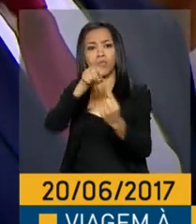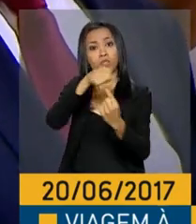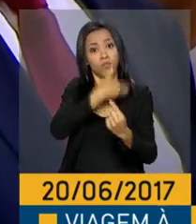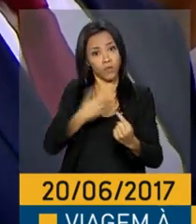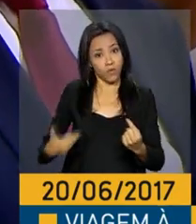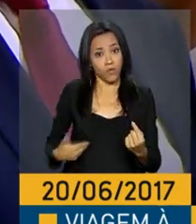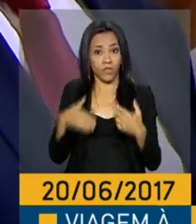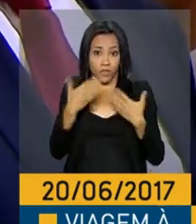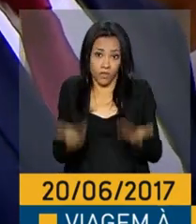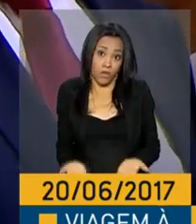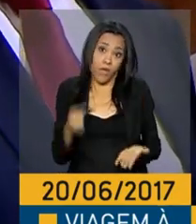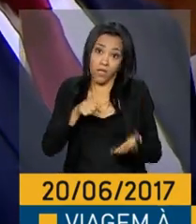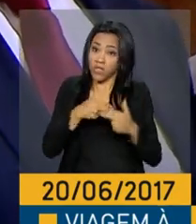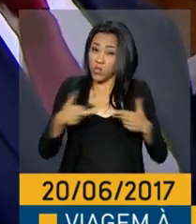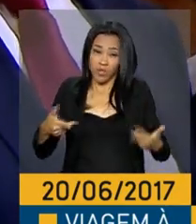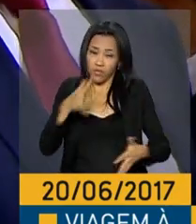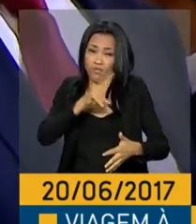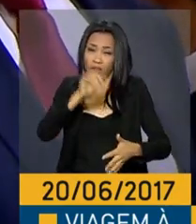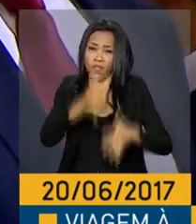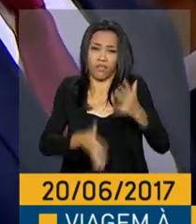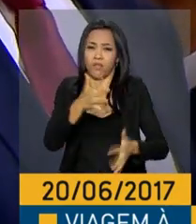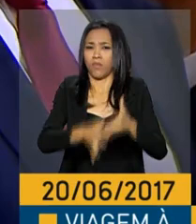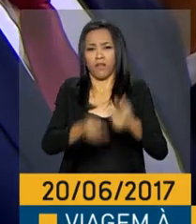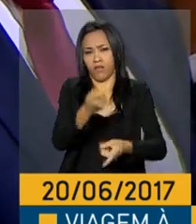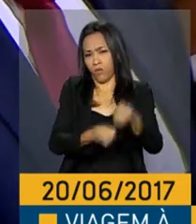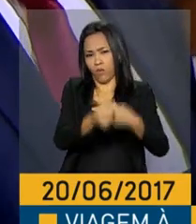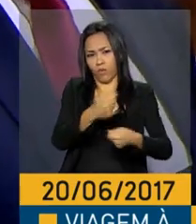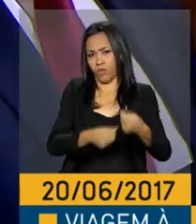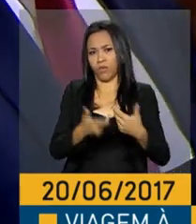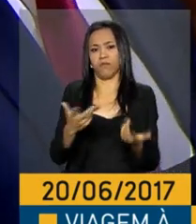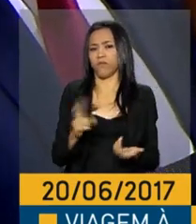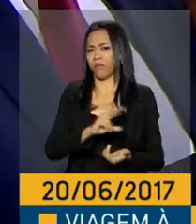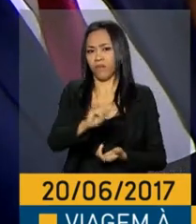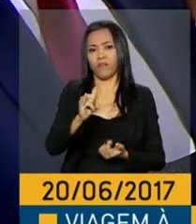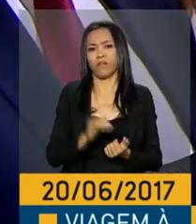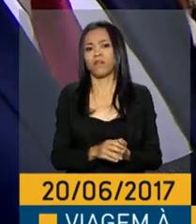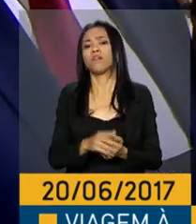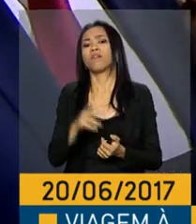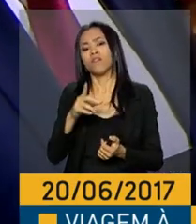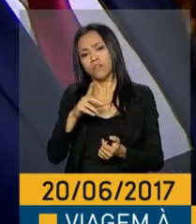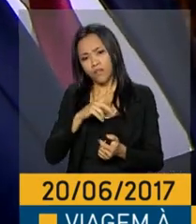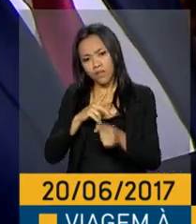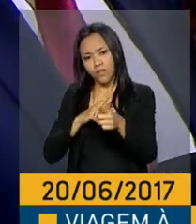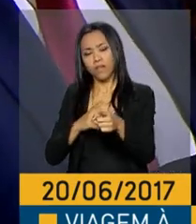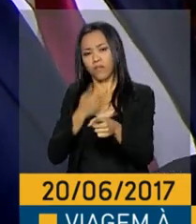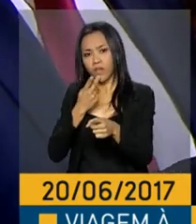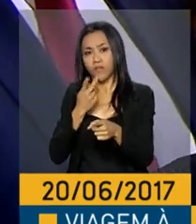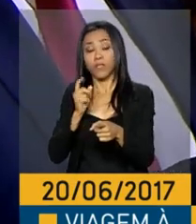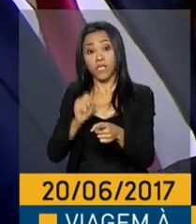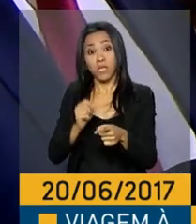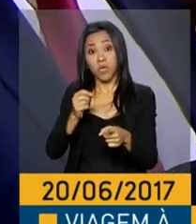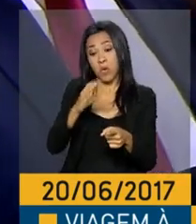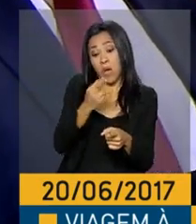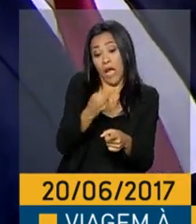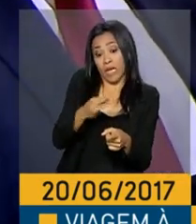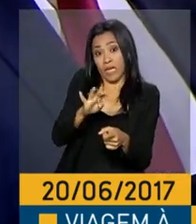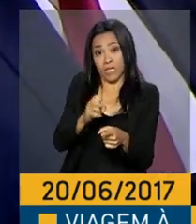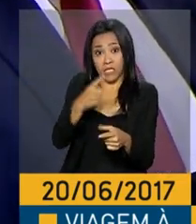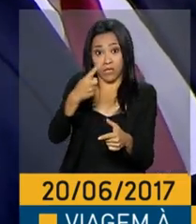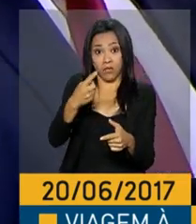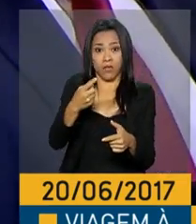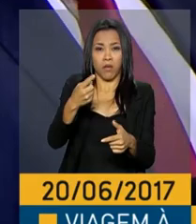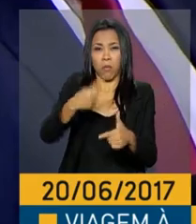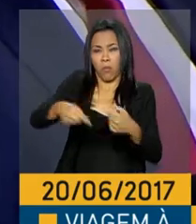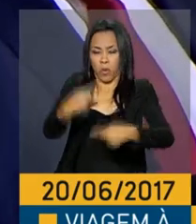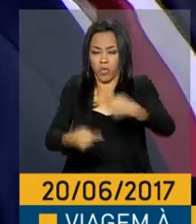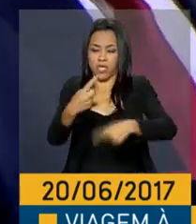essas coisas não vão perturbar a economia. Aliás, eu tenho lido em vários articulistas exatamente isso. Crise política não prejudica hoje a economia